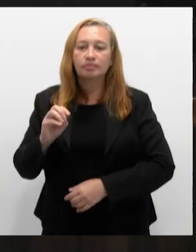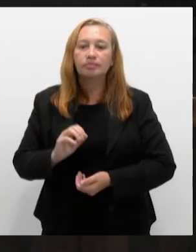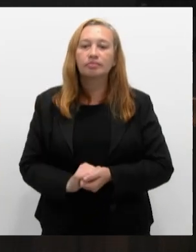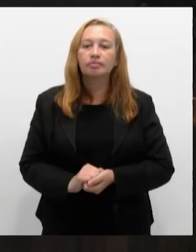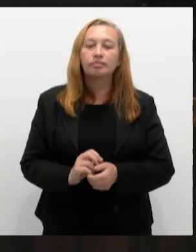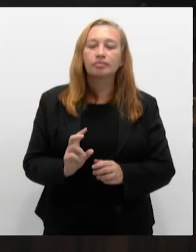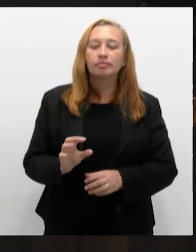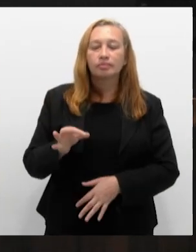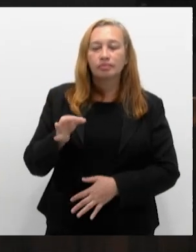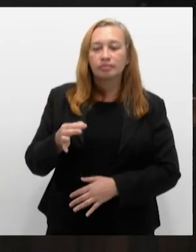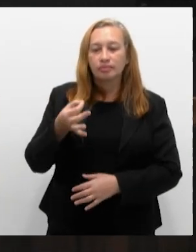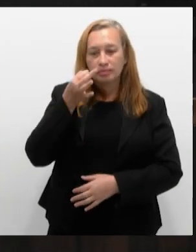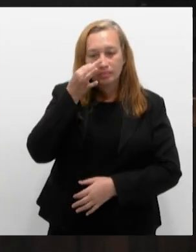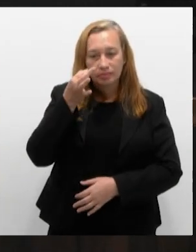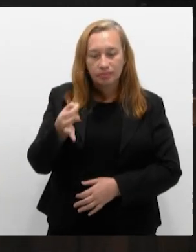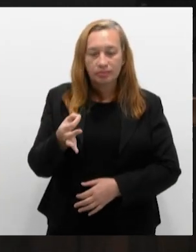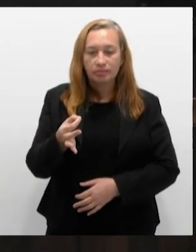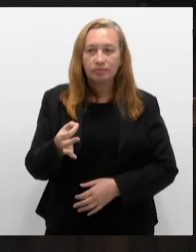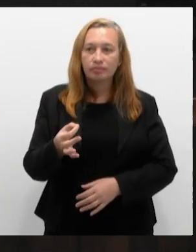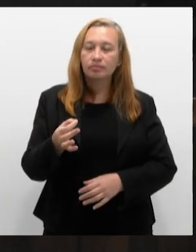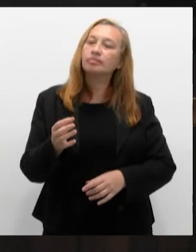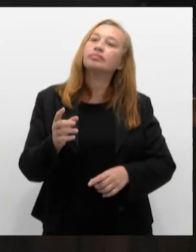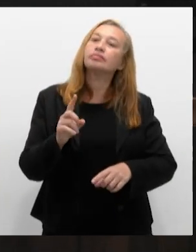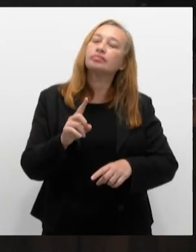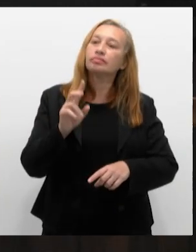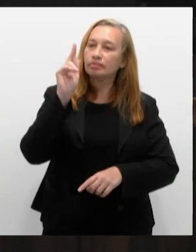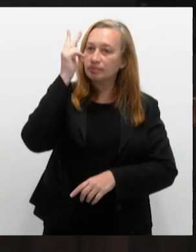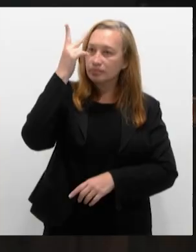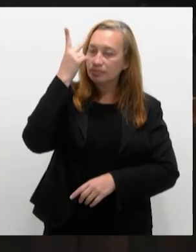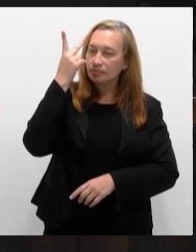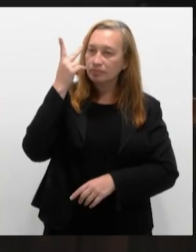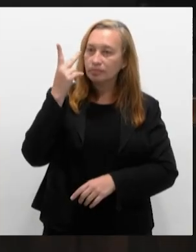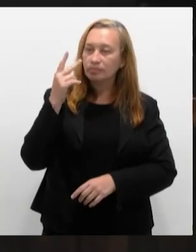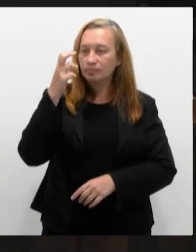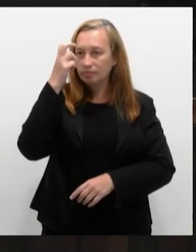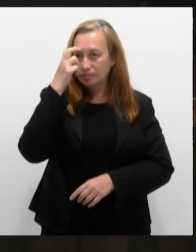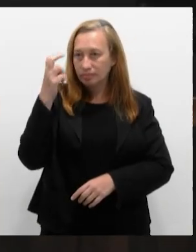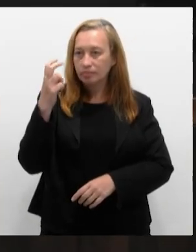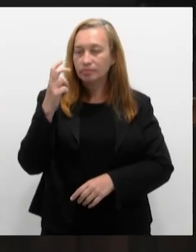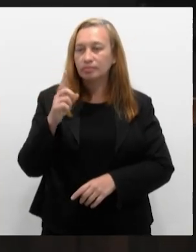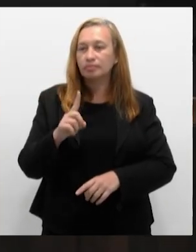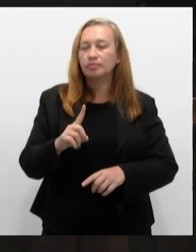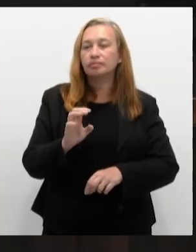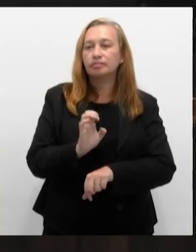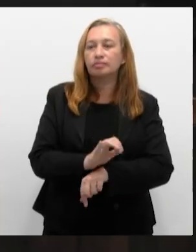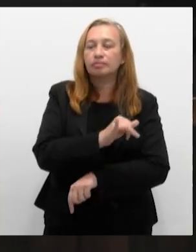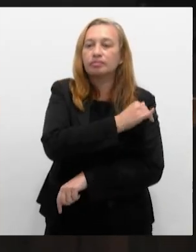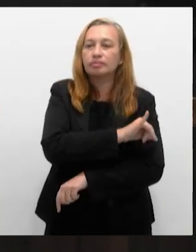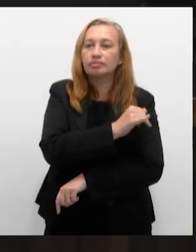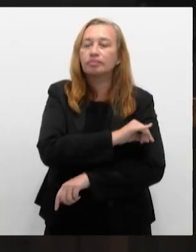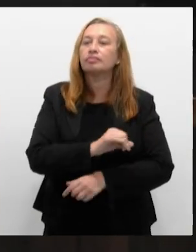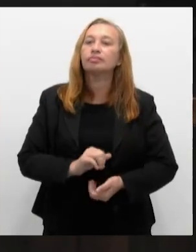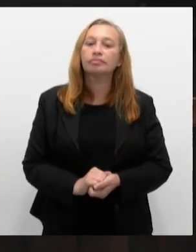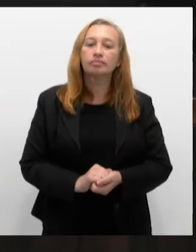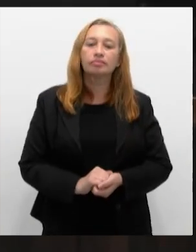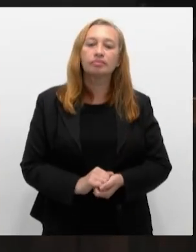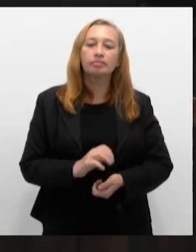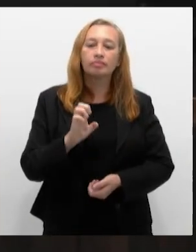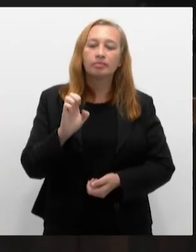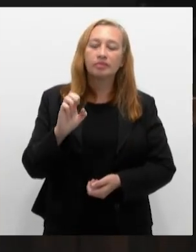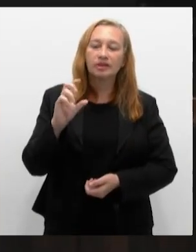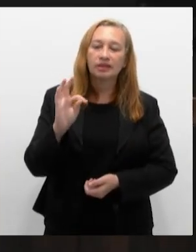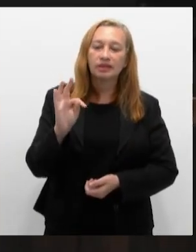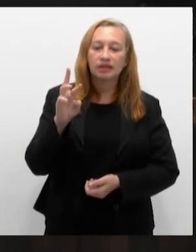histórico, cultural, desportivo e social para o Estado do Rio de Janeiro o estádio